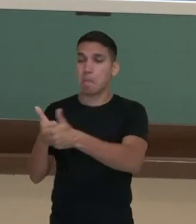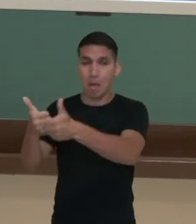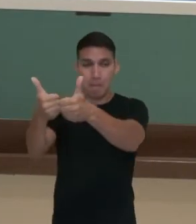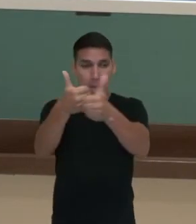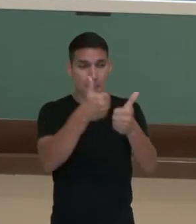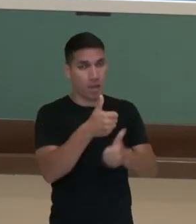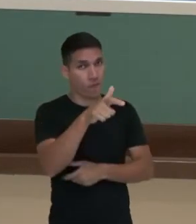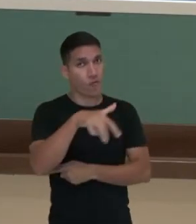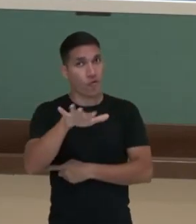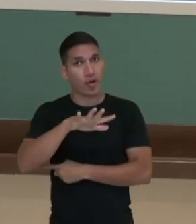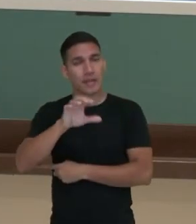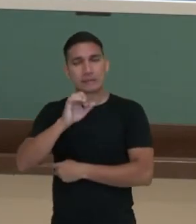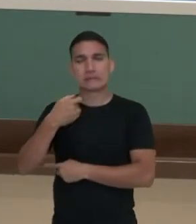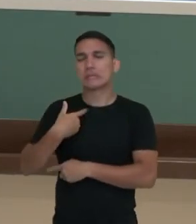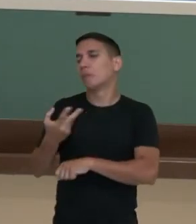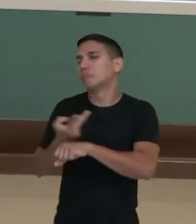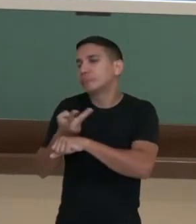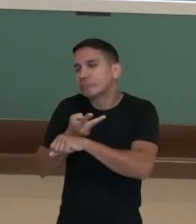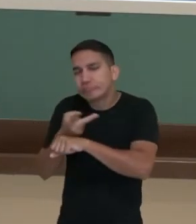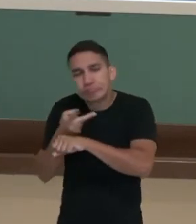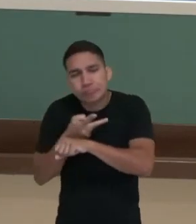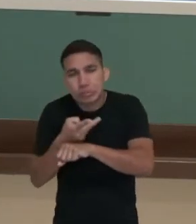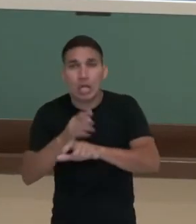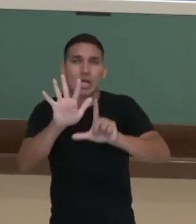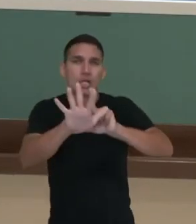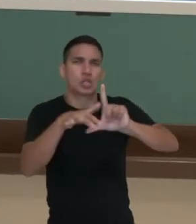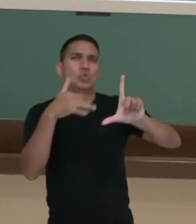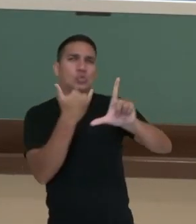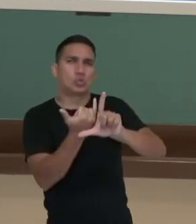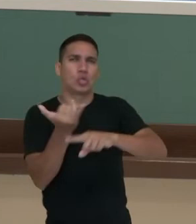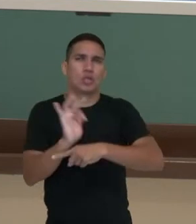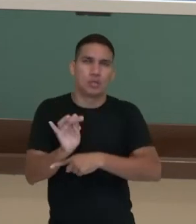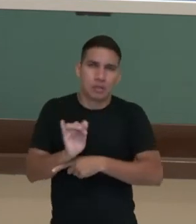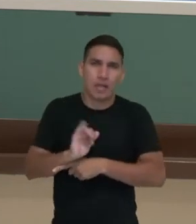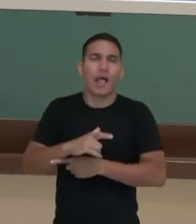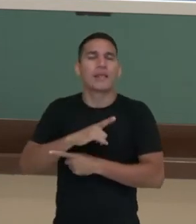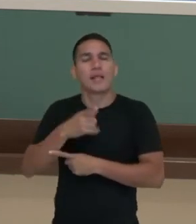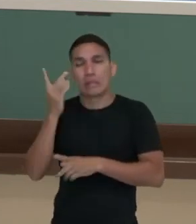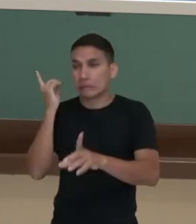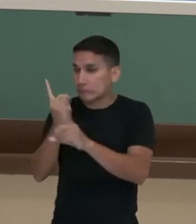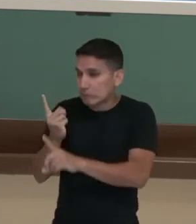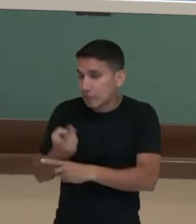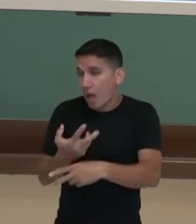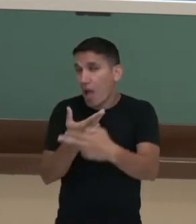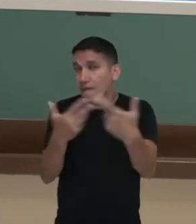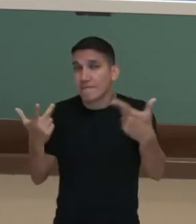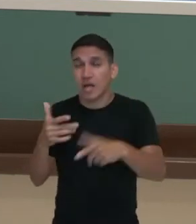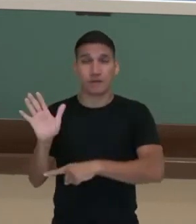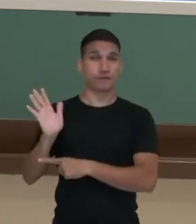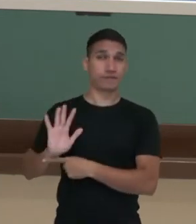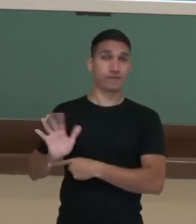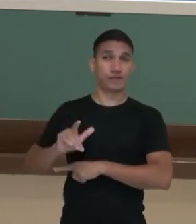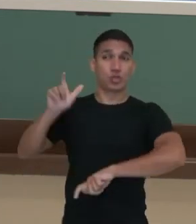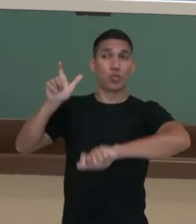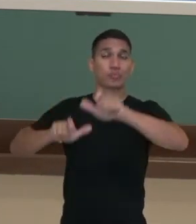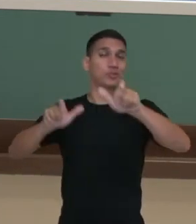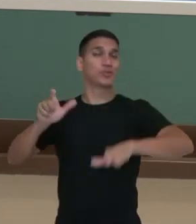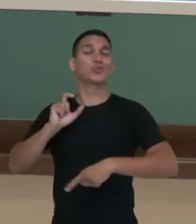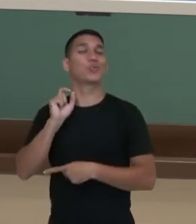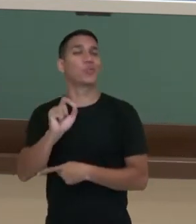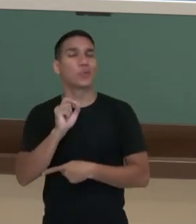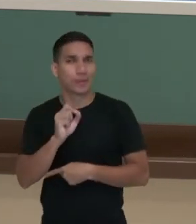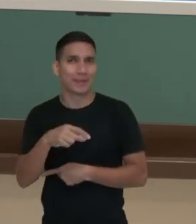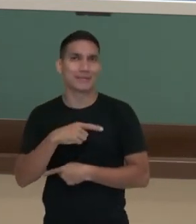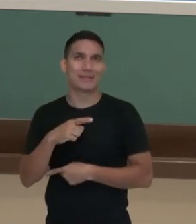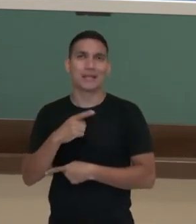redor, né? Se você procurar aí no YouTube, né, você vai encontrar vários vídeos aí de pessoas que